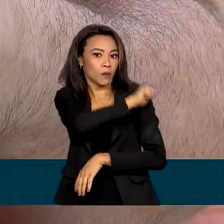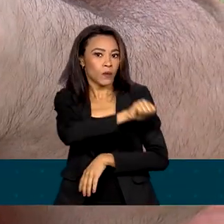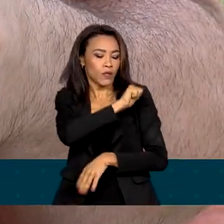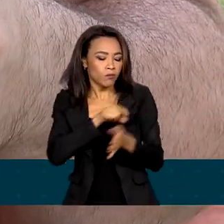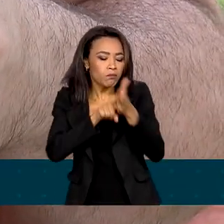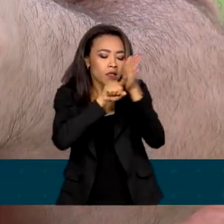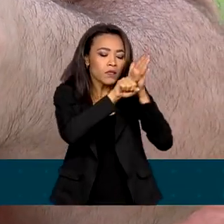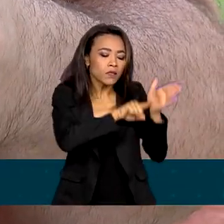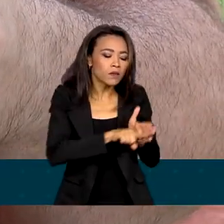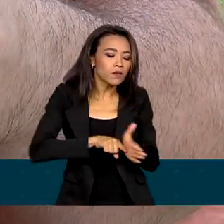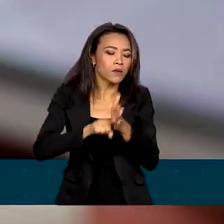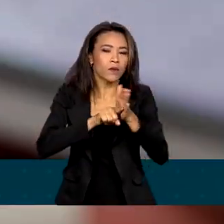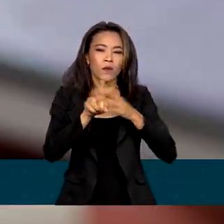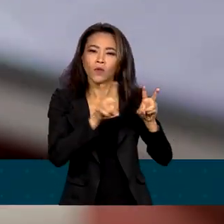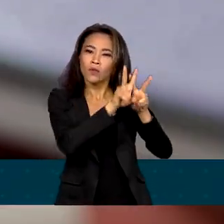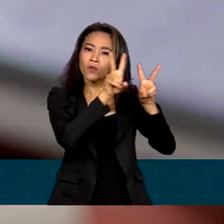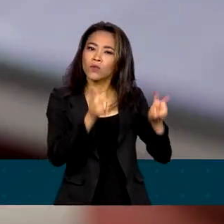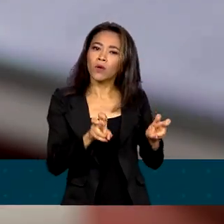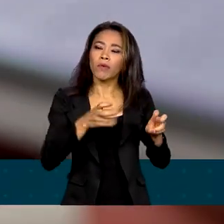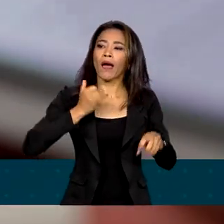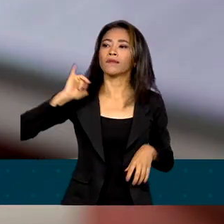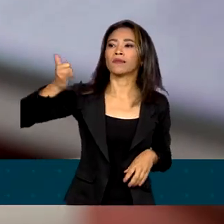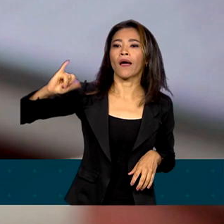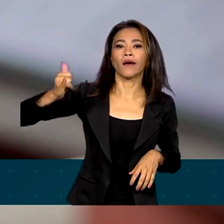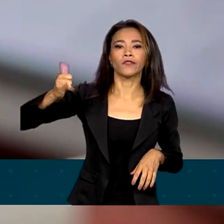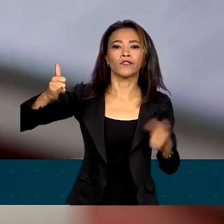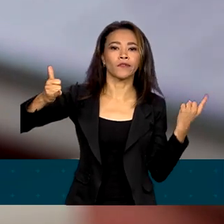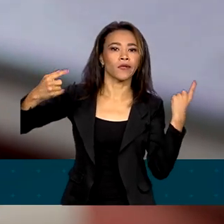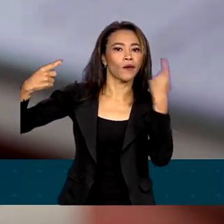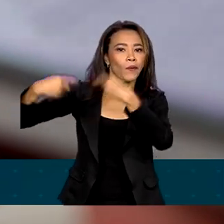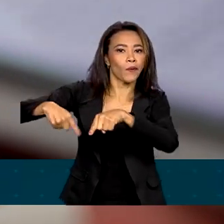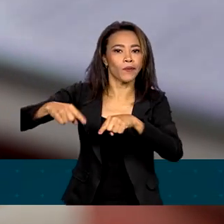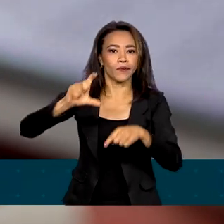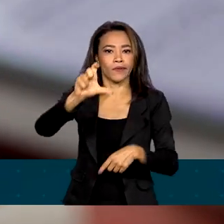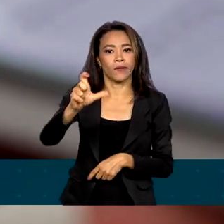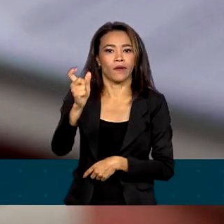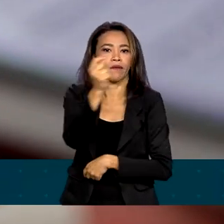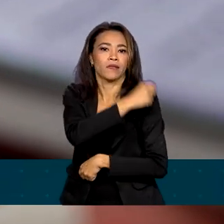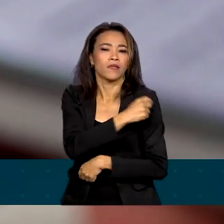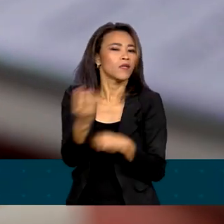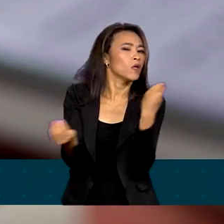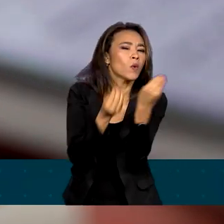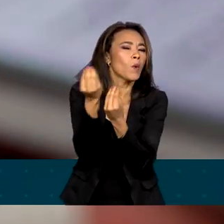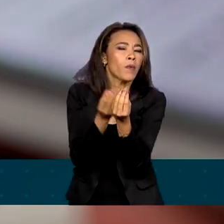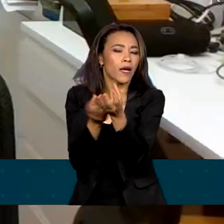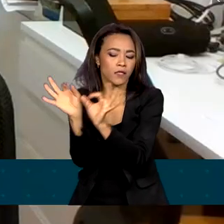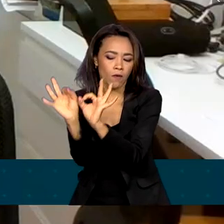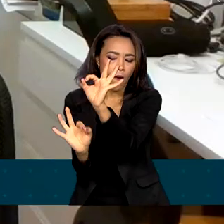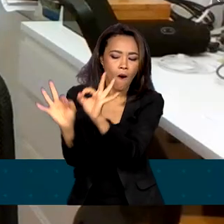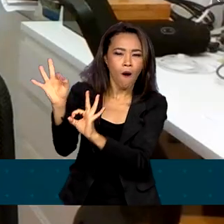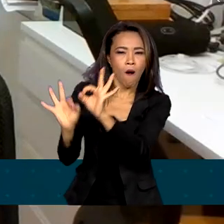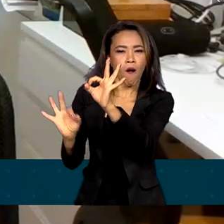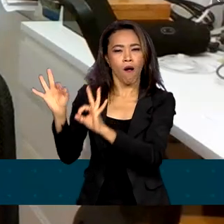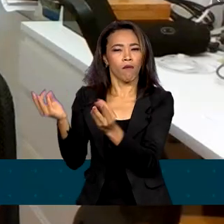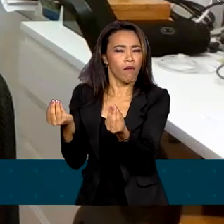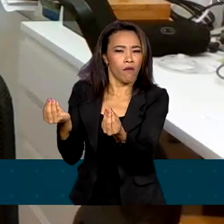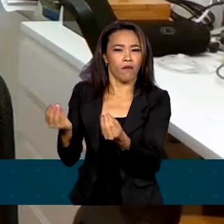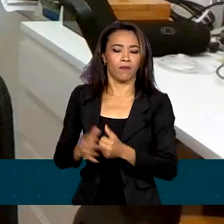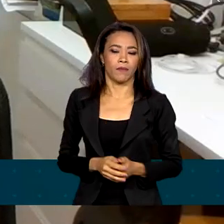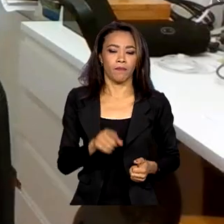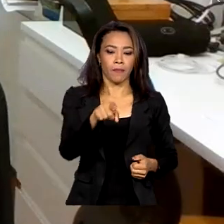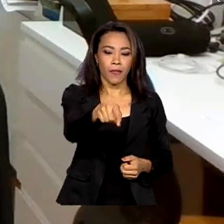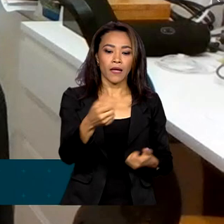estudo sobre a volta das narrativas antivacina e como elas são orquestradas. Uma reciclagem